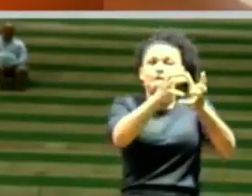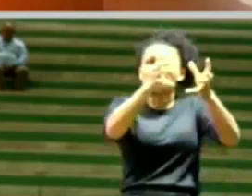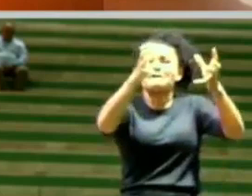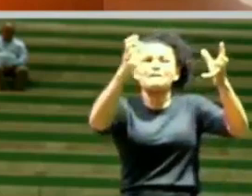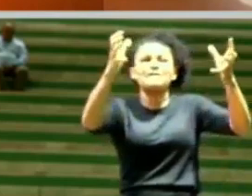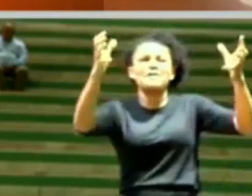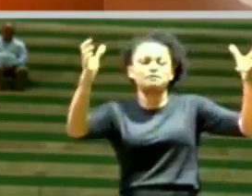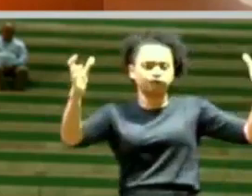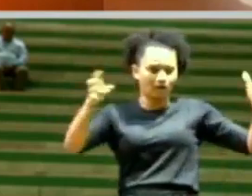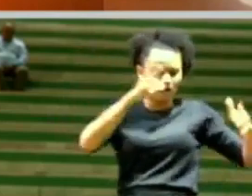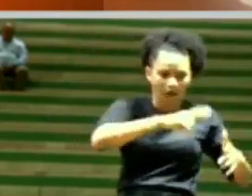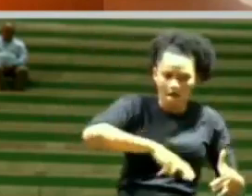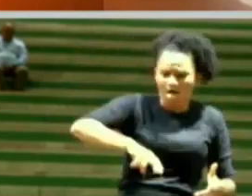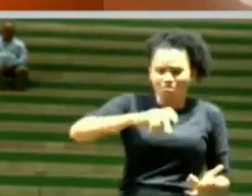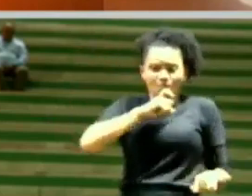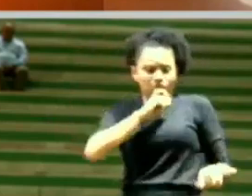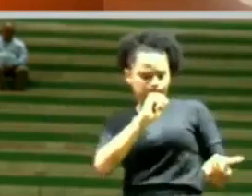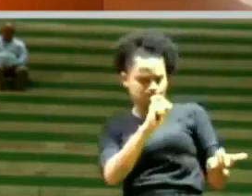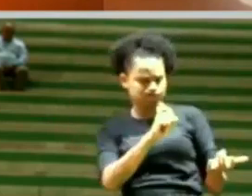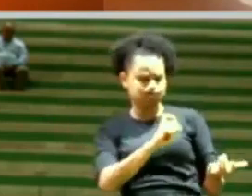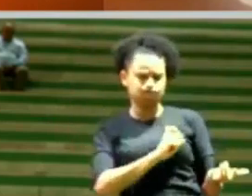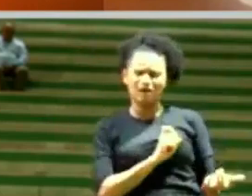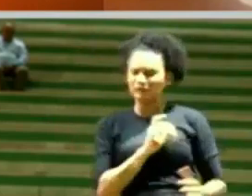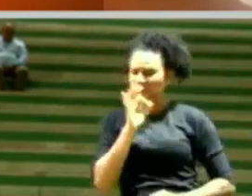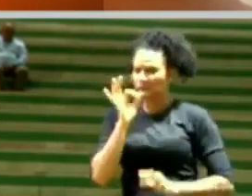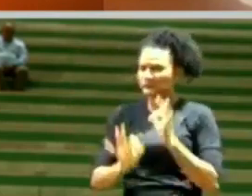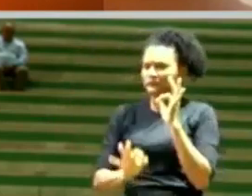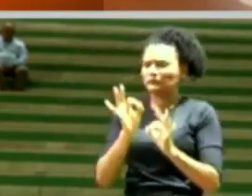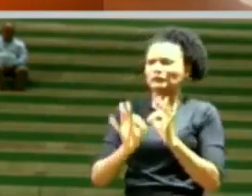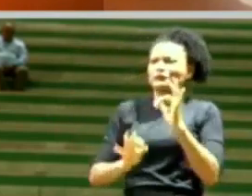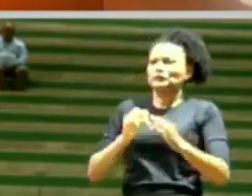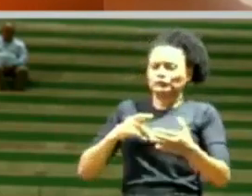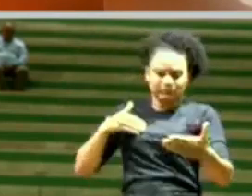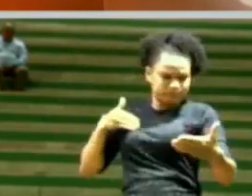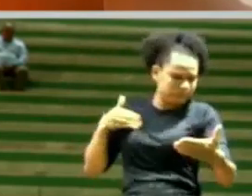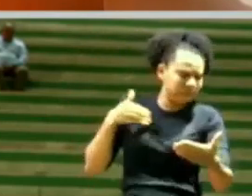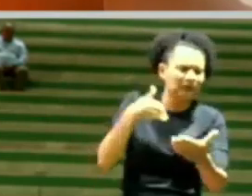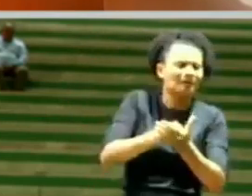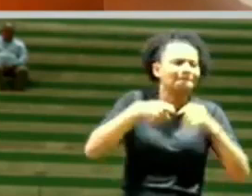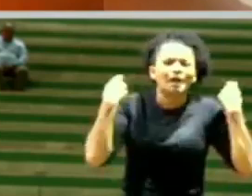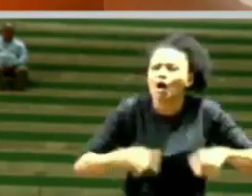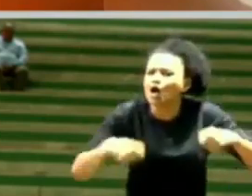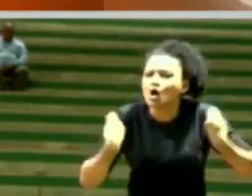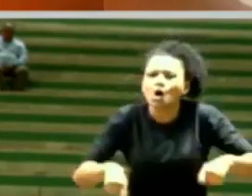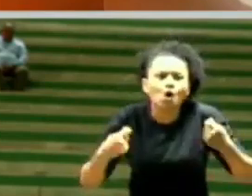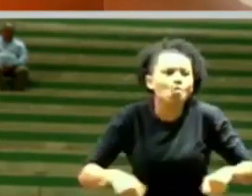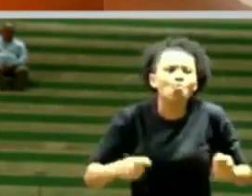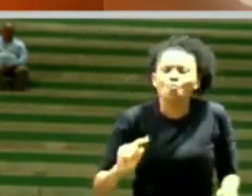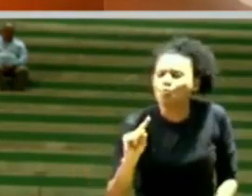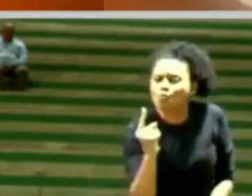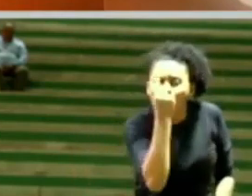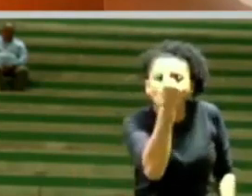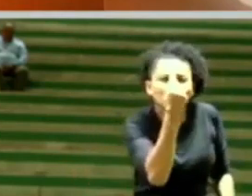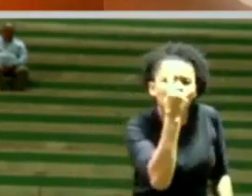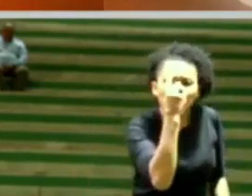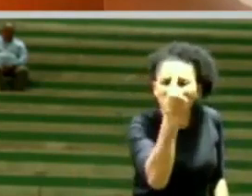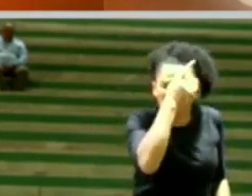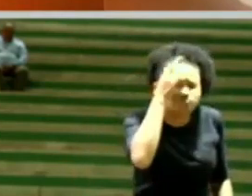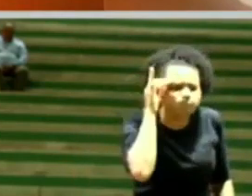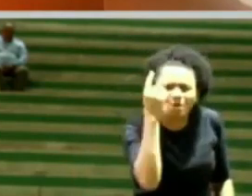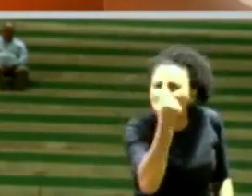a religião é fria e o juízo está para vir. É preciso que pelo menos uma